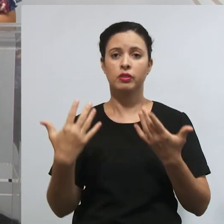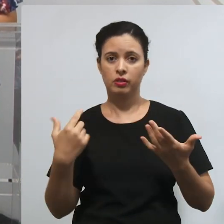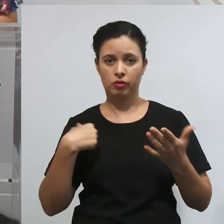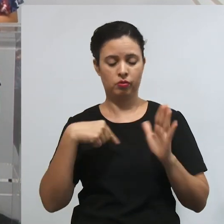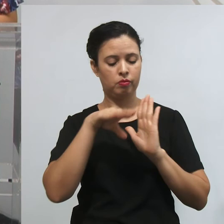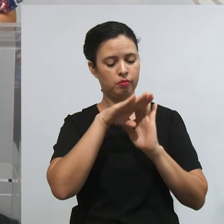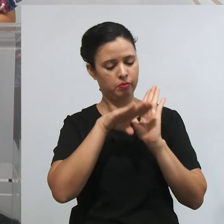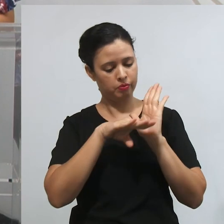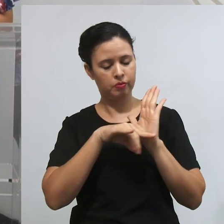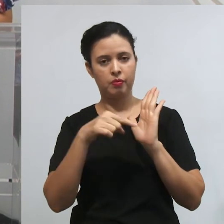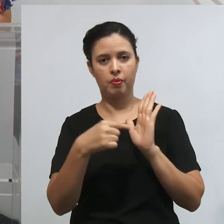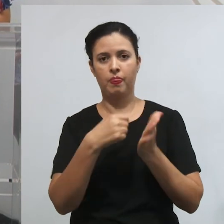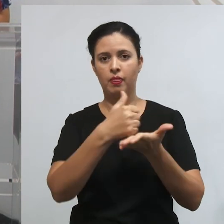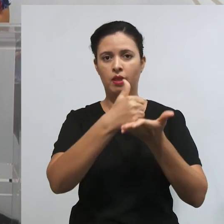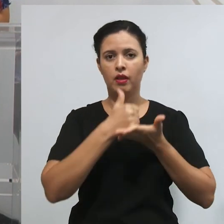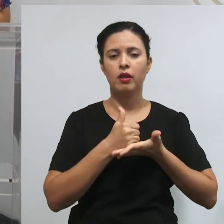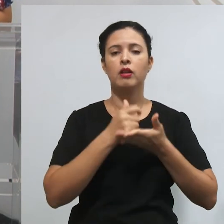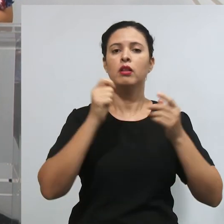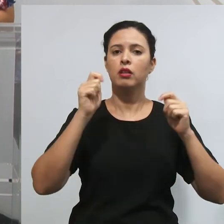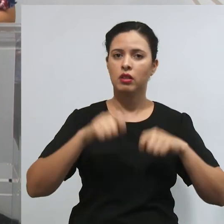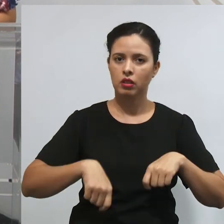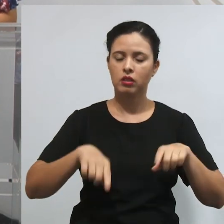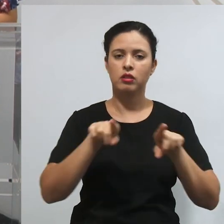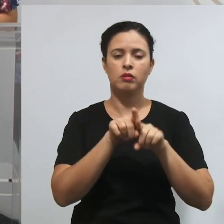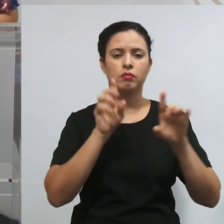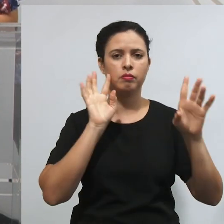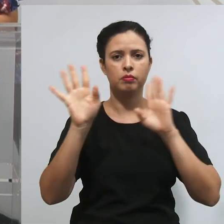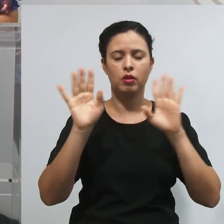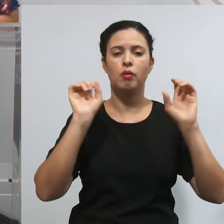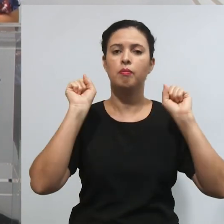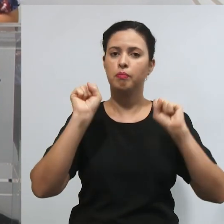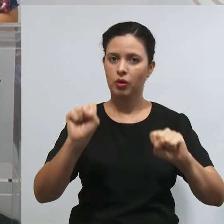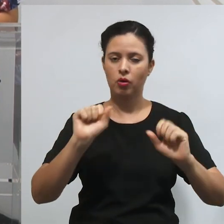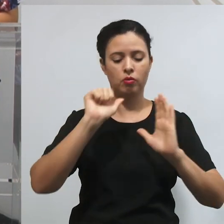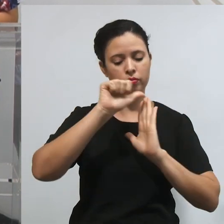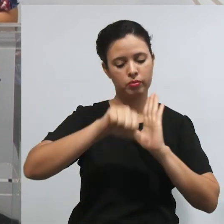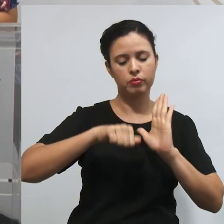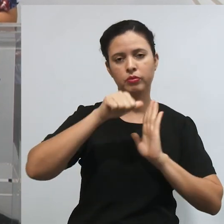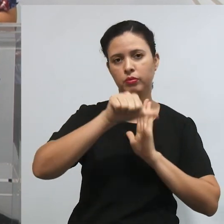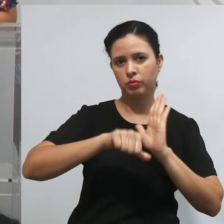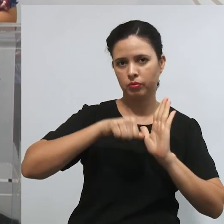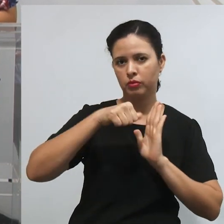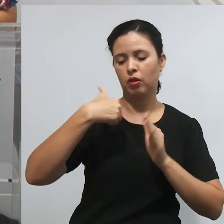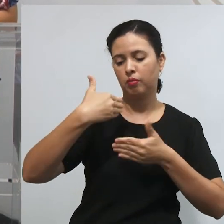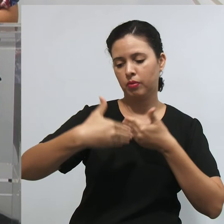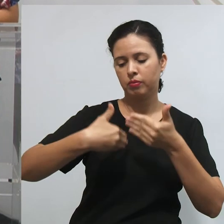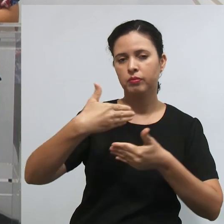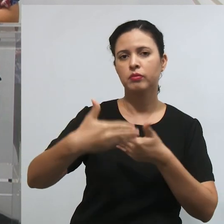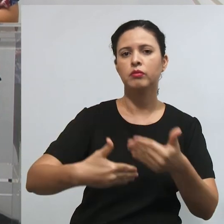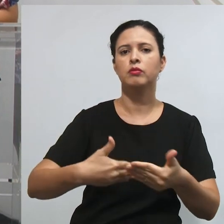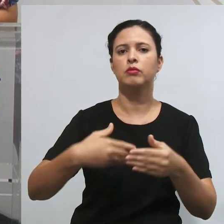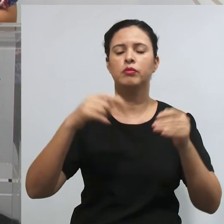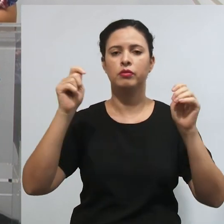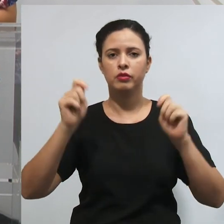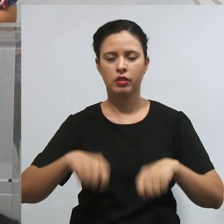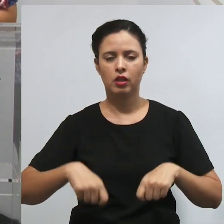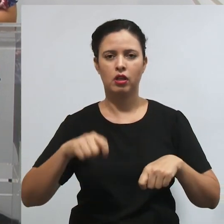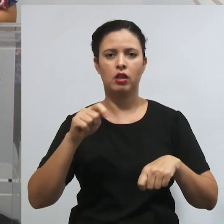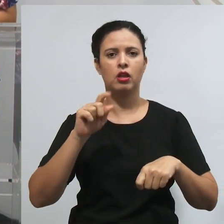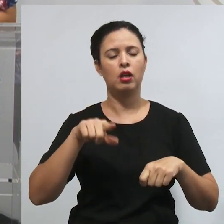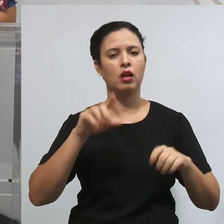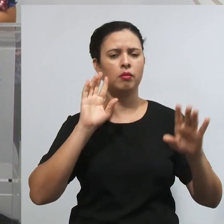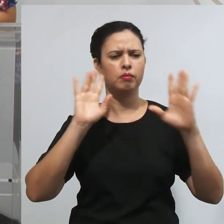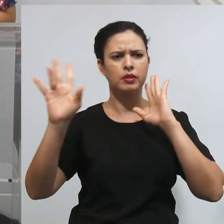entendimento de que ele pode ser reflexivo, que ele pode sofrer um processo, né, de pensar